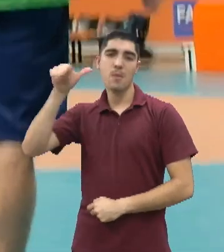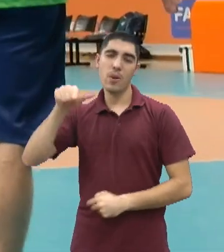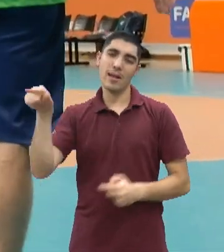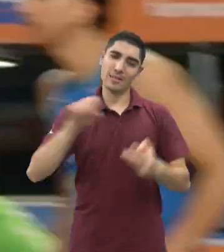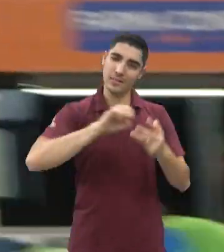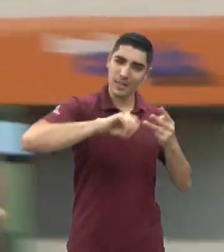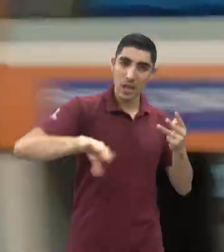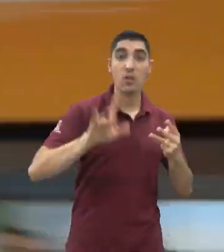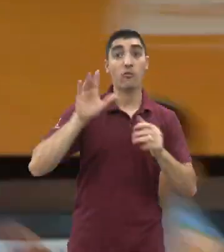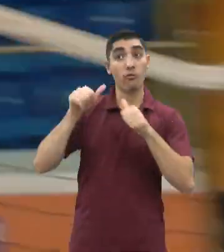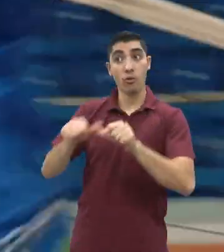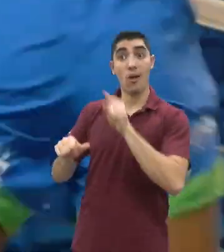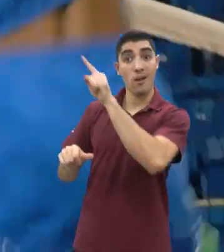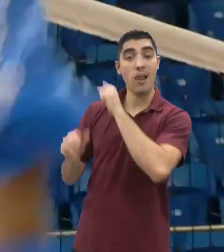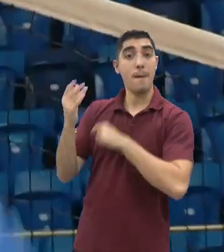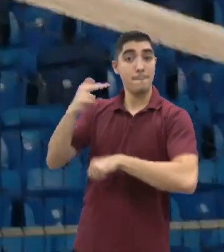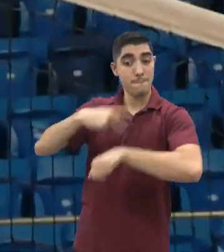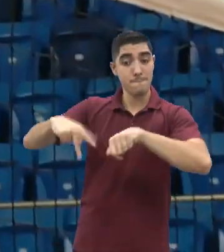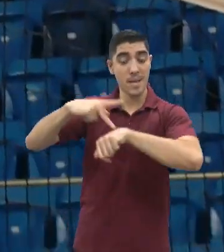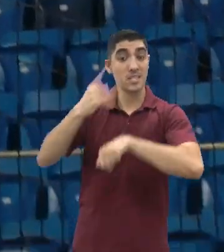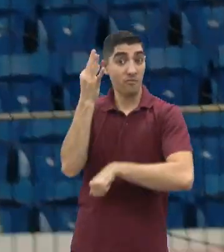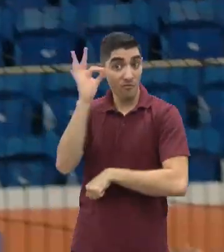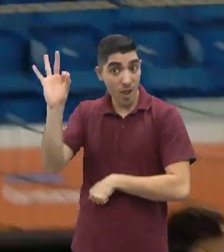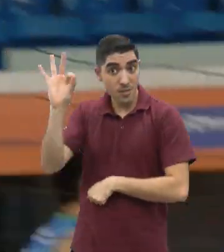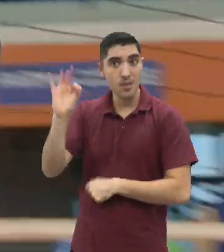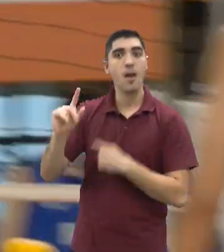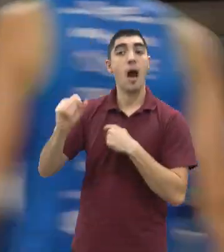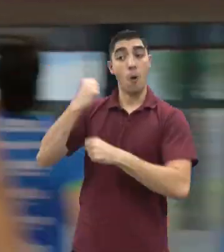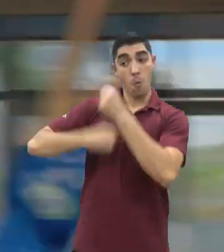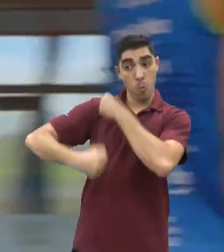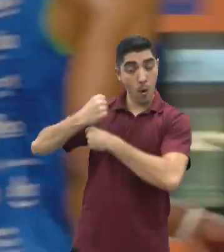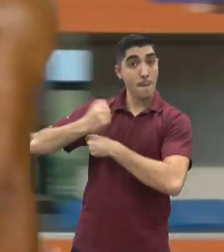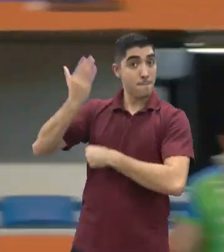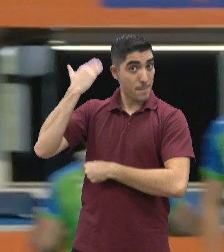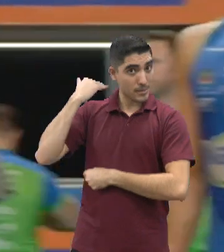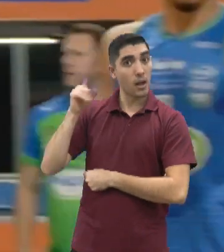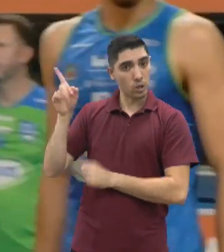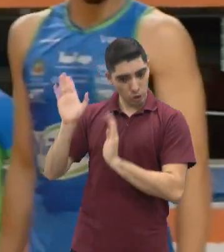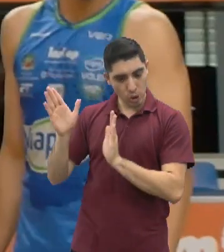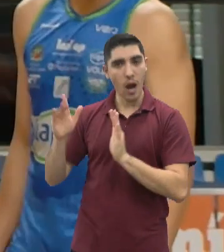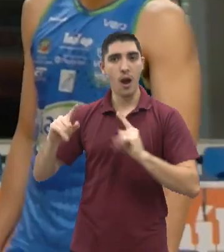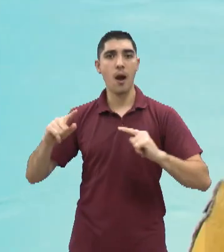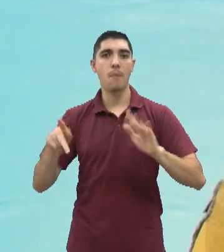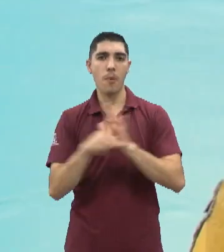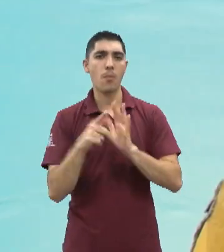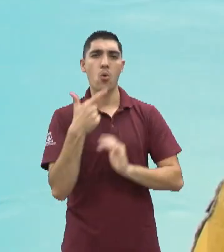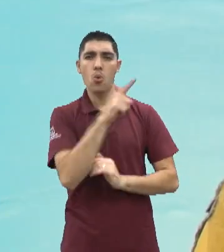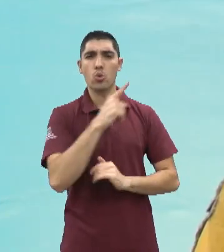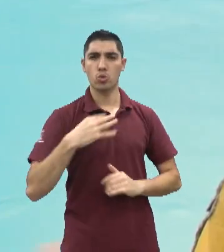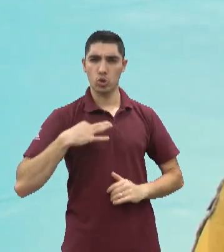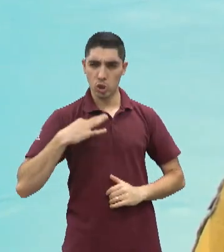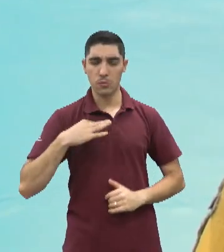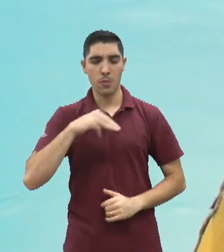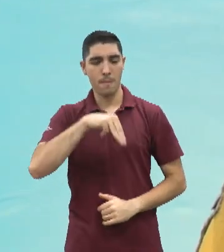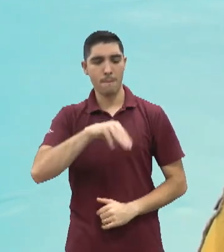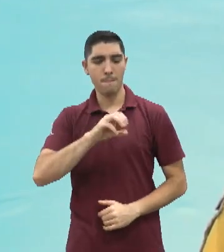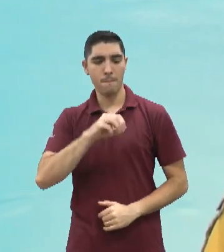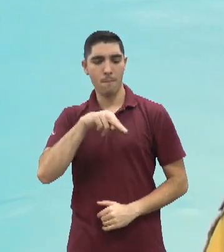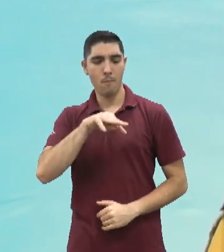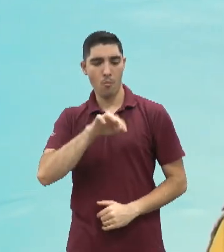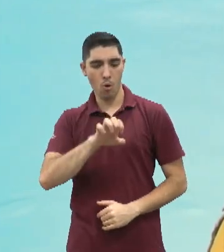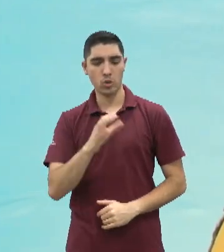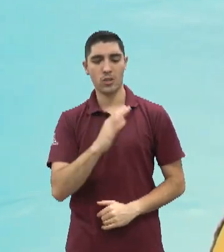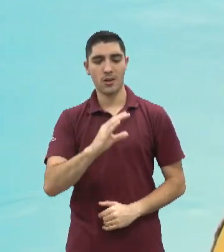temporadas na França. No campeonato passado, ele já enfrentou o São José atuando pelo Monte Carmelo. Agora ele não esconde